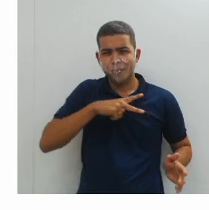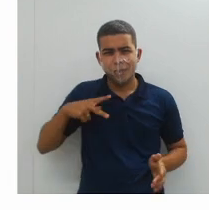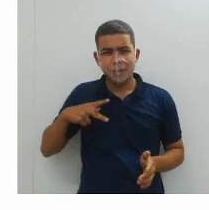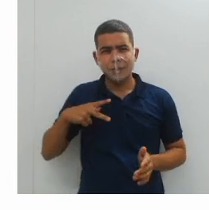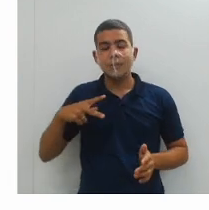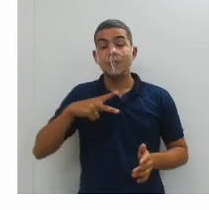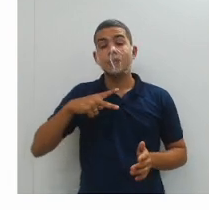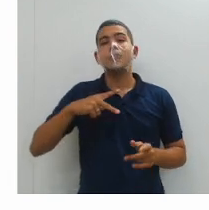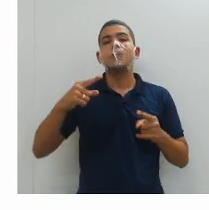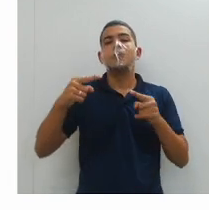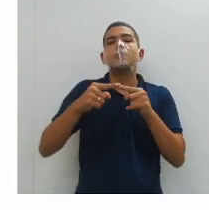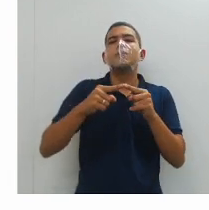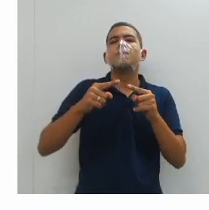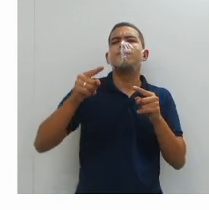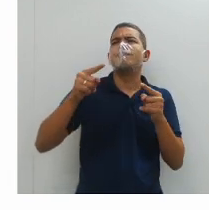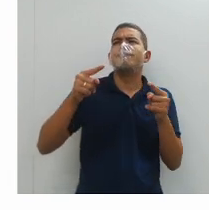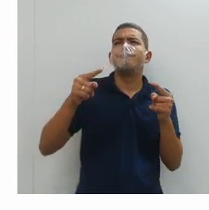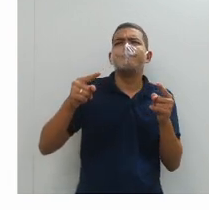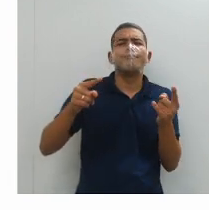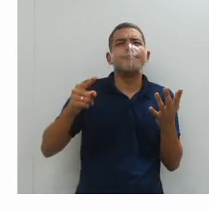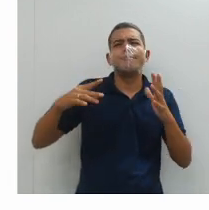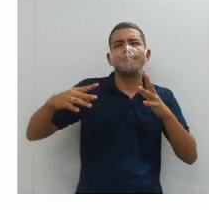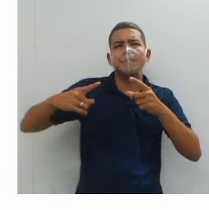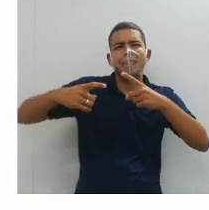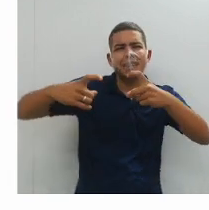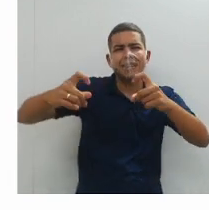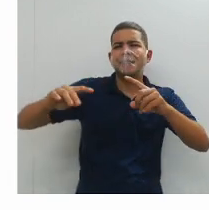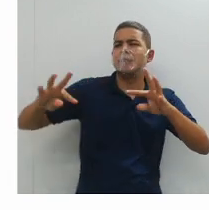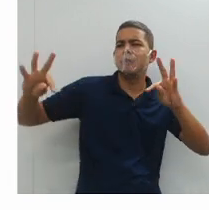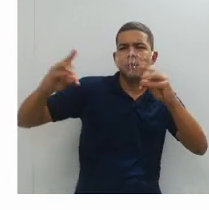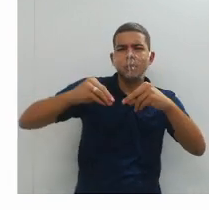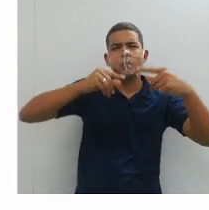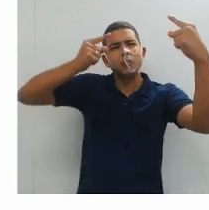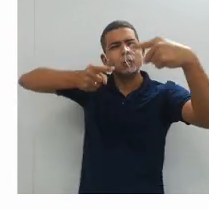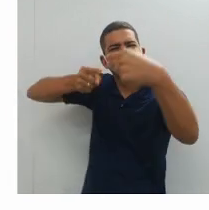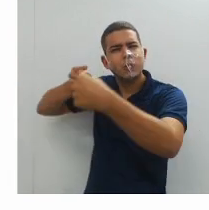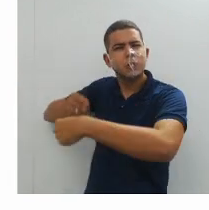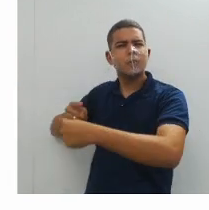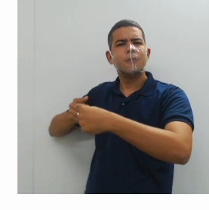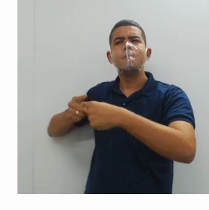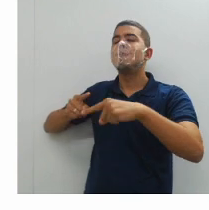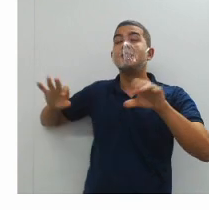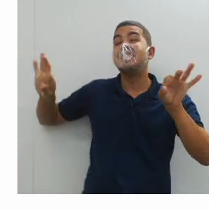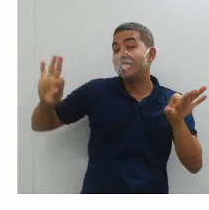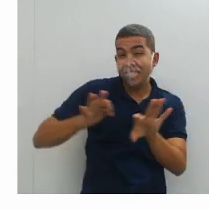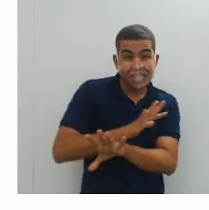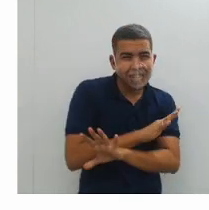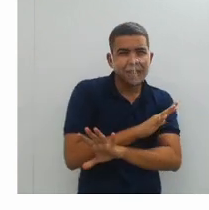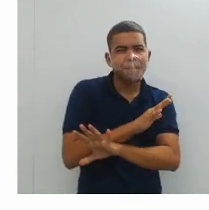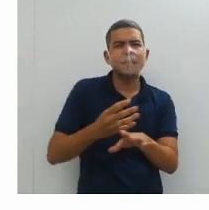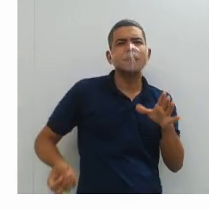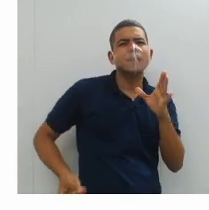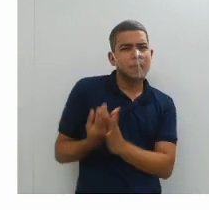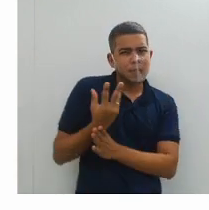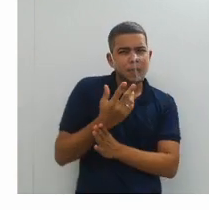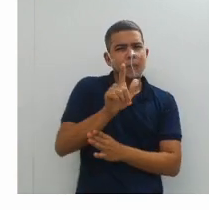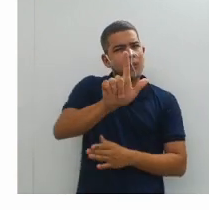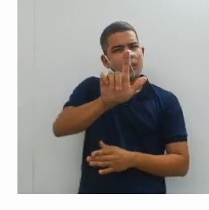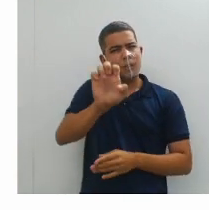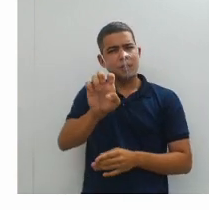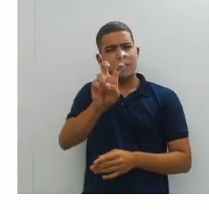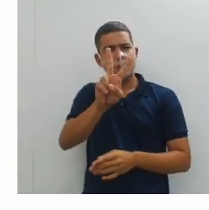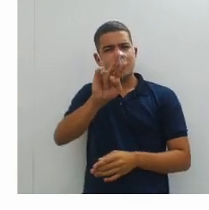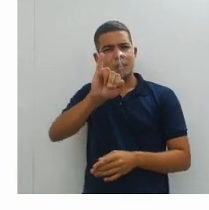todos. Para dirimir, para acabar a guerra de todos contra todos, surge o Leviatã,